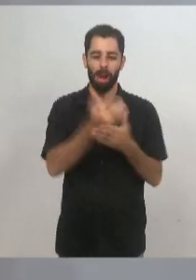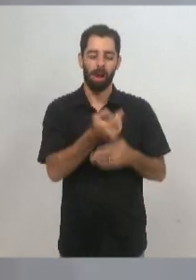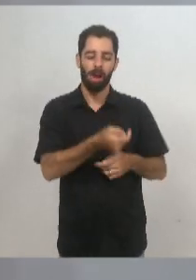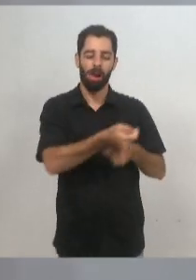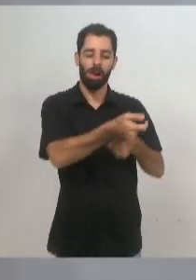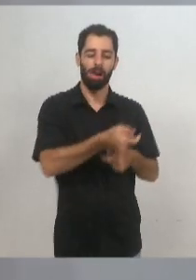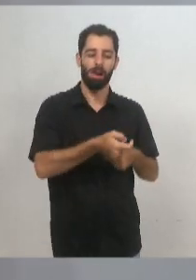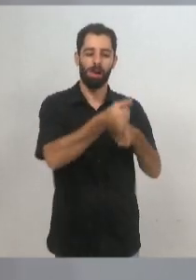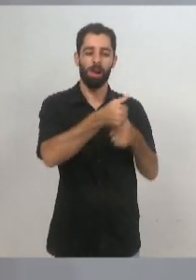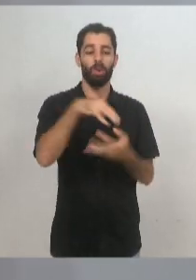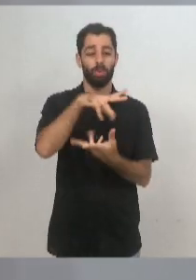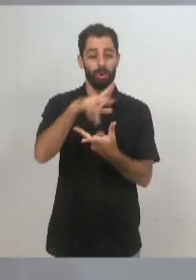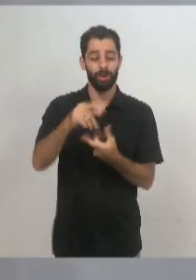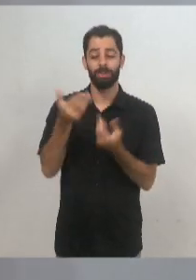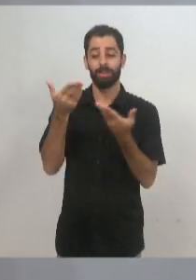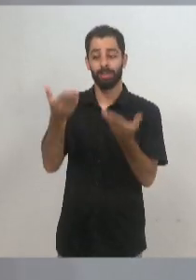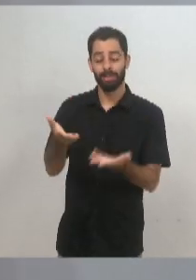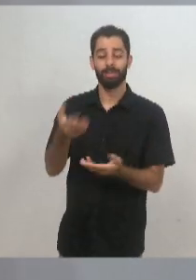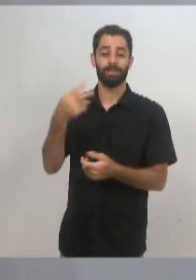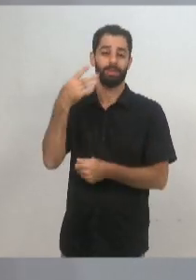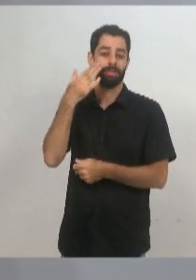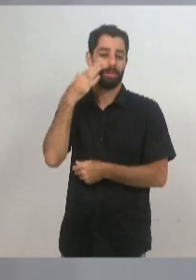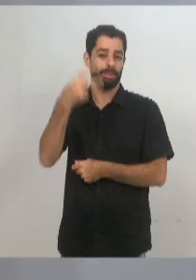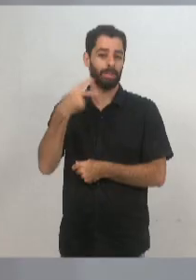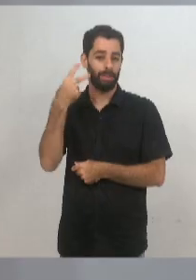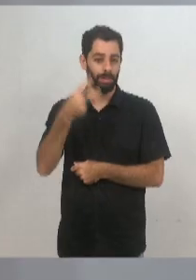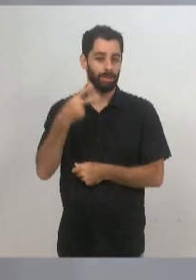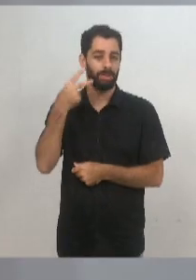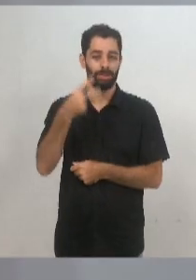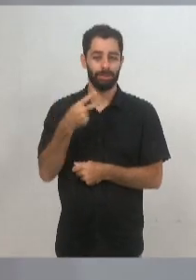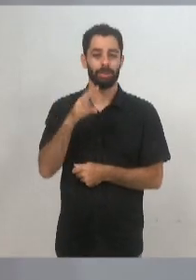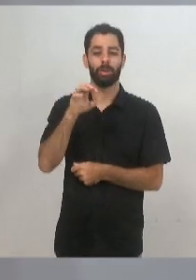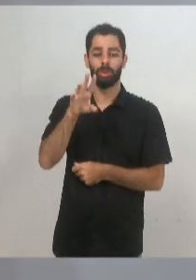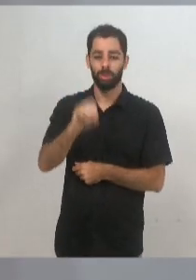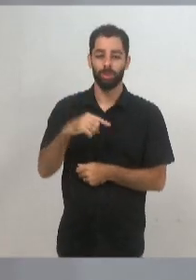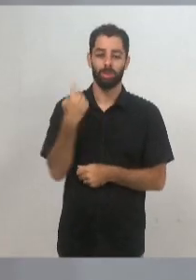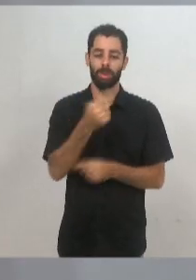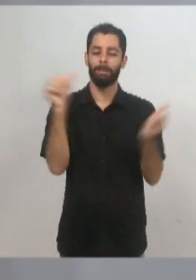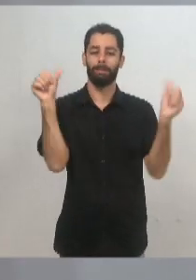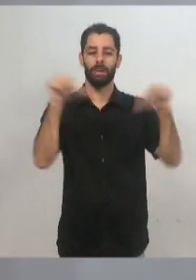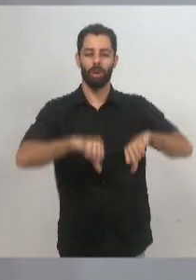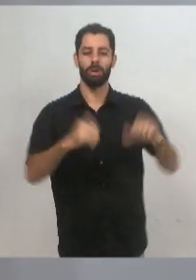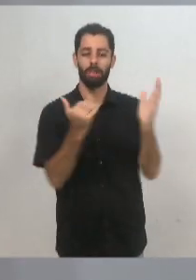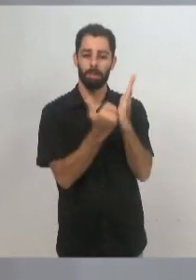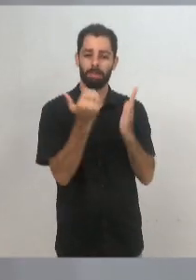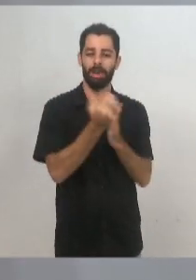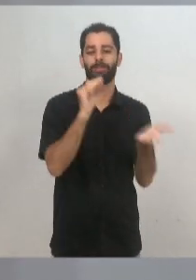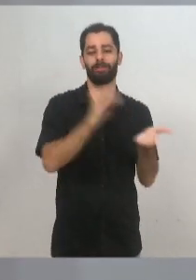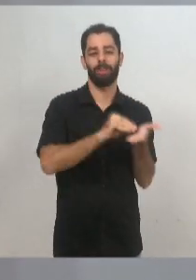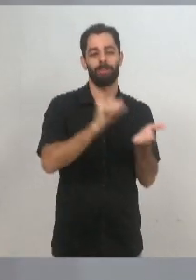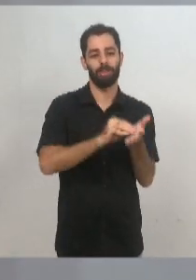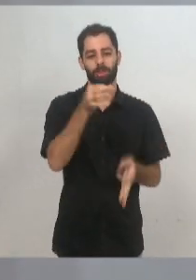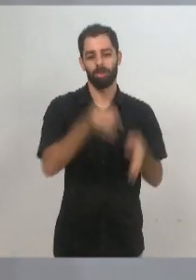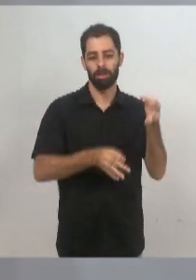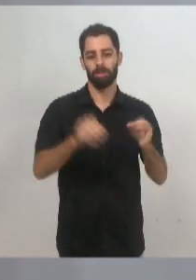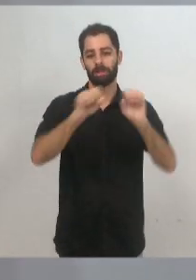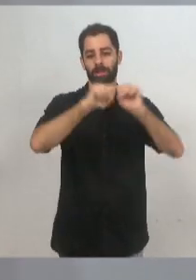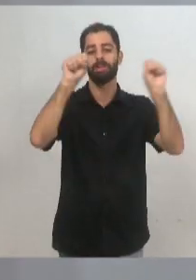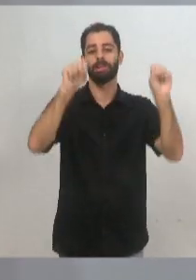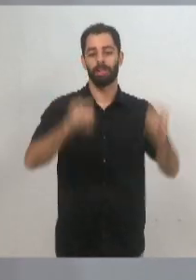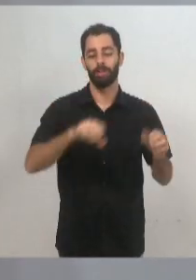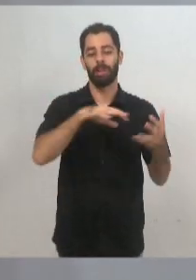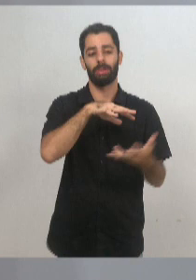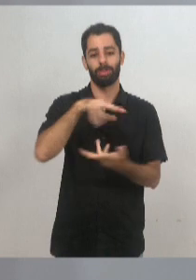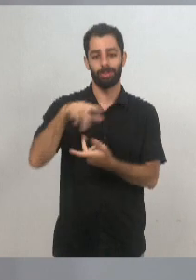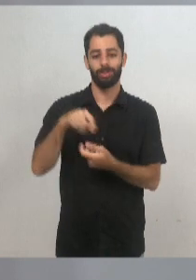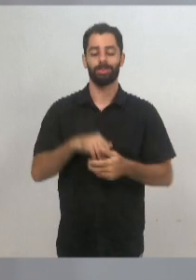vereador Bruno. Ou seja, o nosso sistema judiciário é um dos piores e mais injustos sistemas do